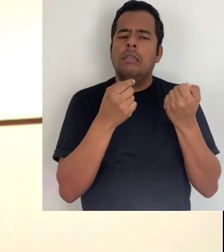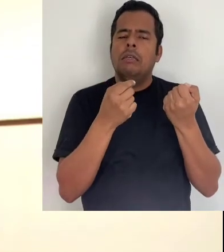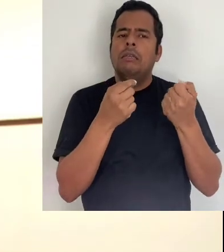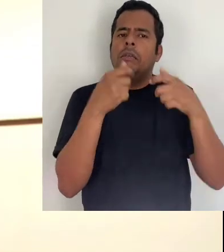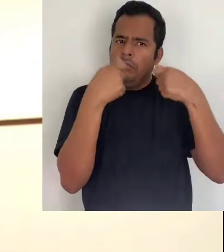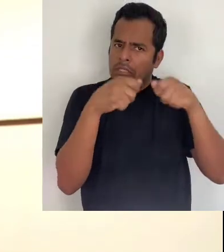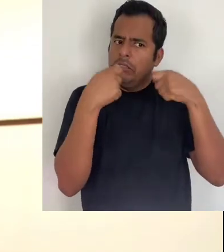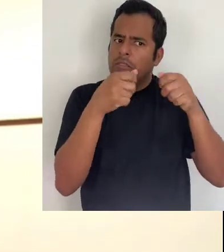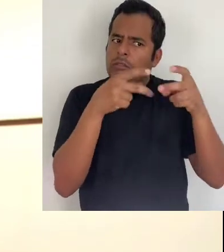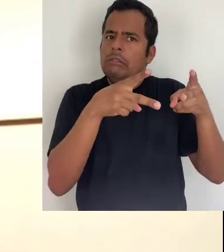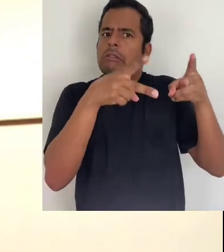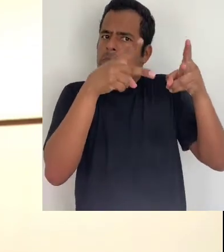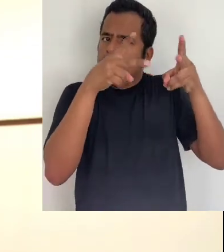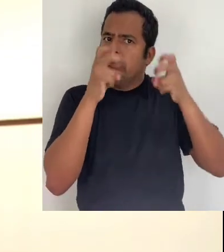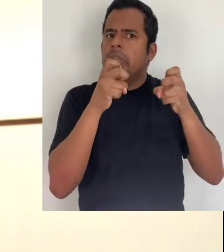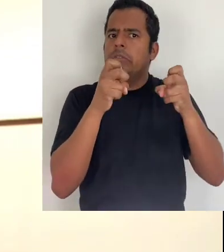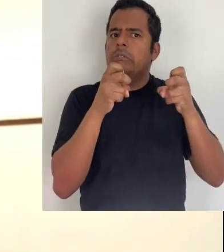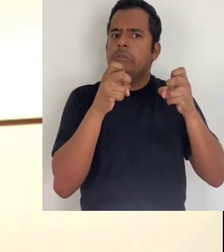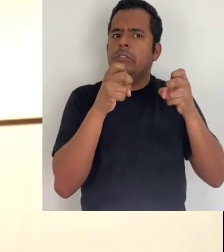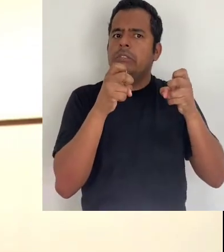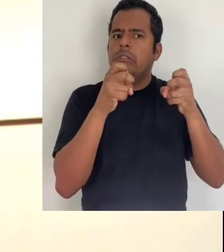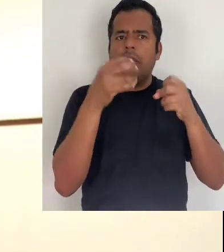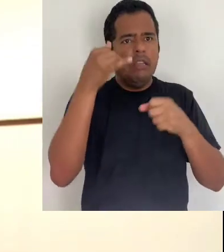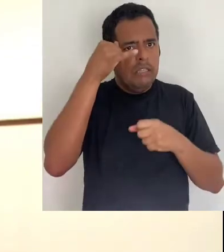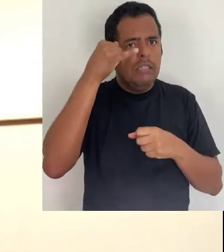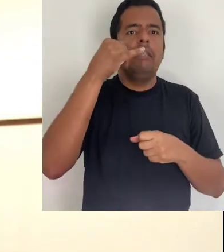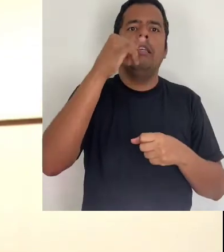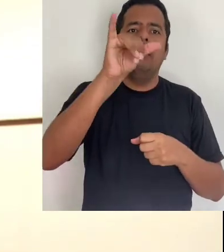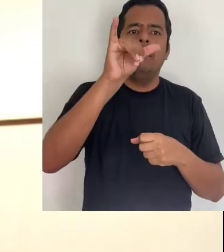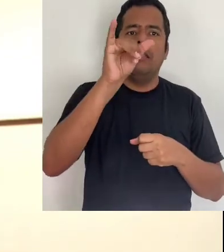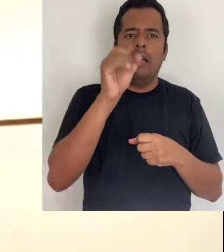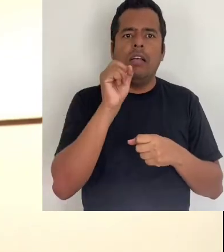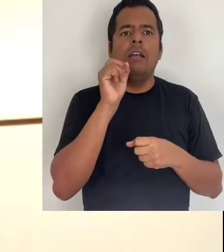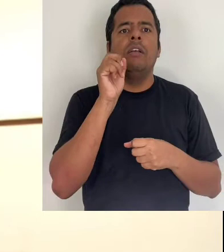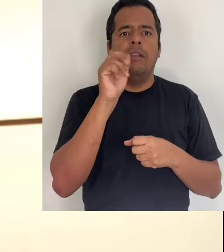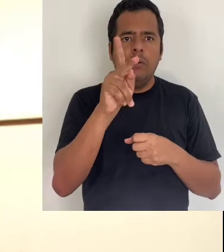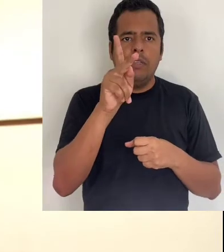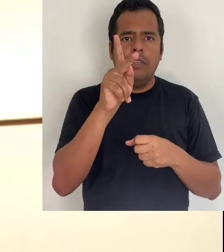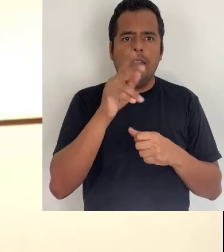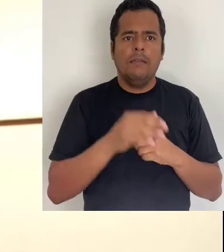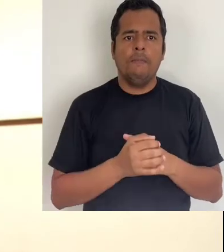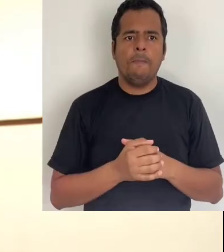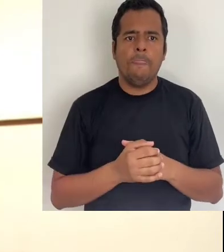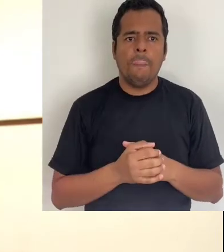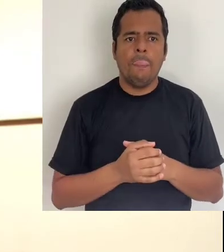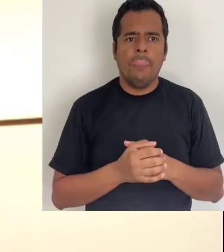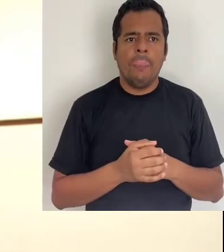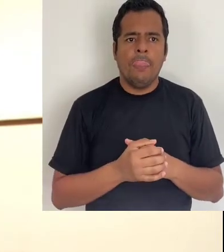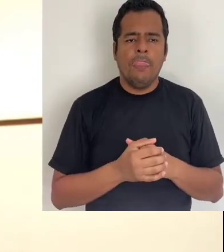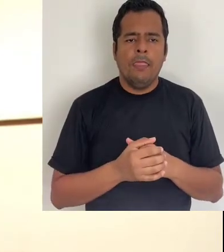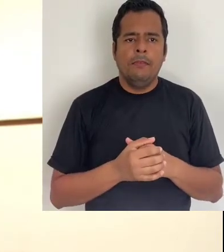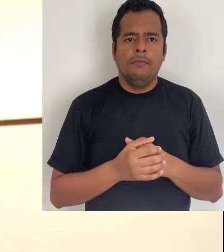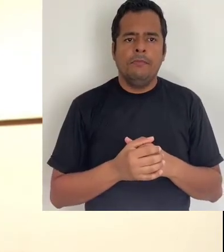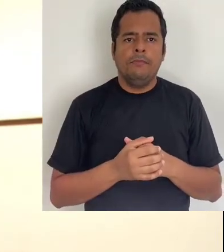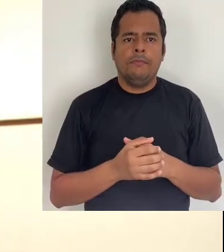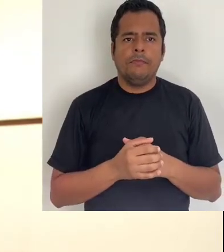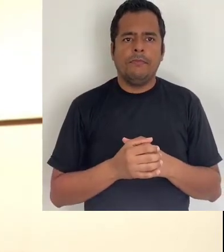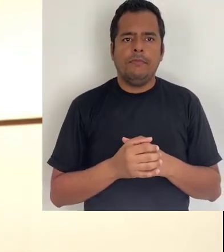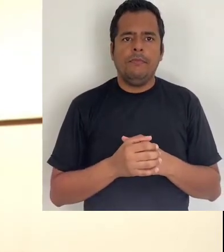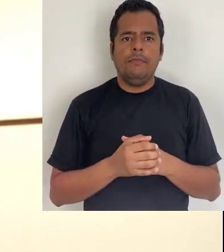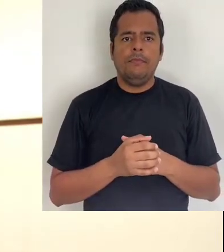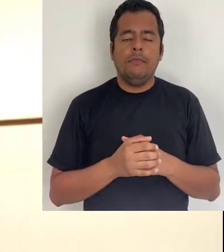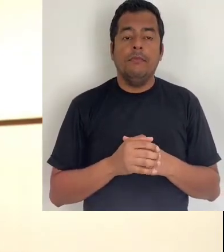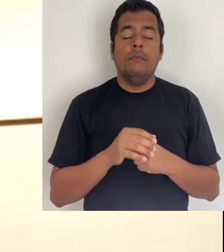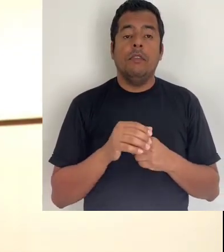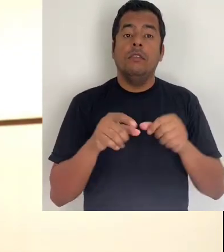temperatura, então eu tenho que estar controlando aqui, já que a manta não é um equipamento ideal para você estar com a temperatura controlada. O mais